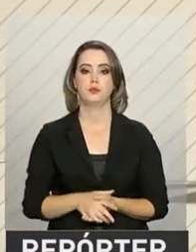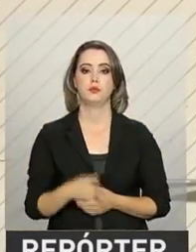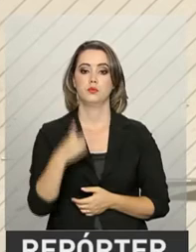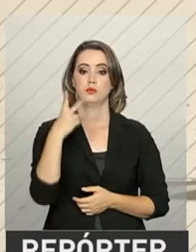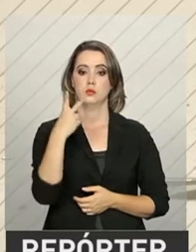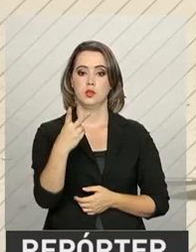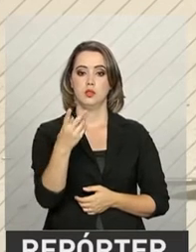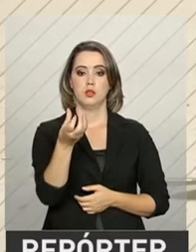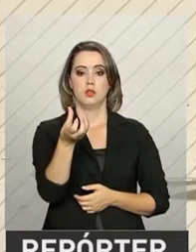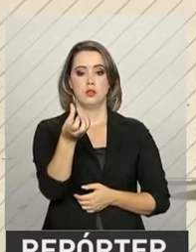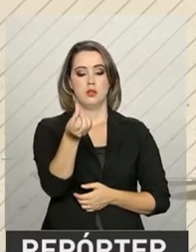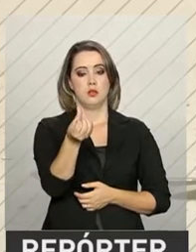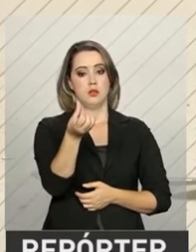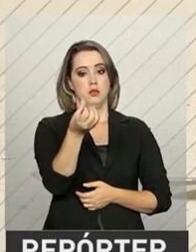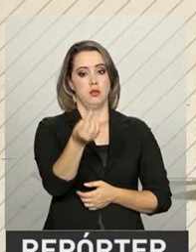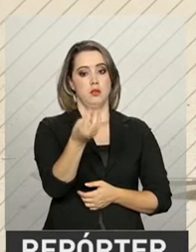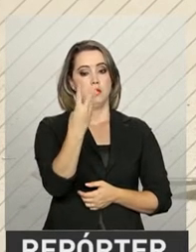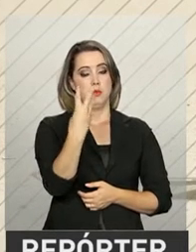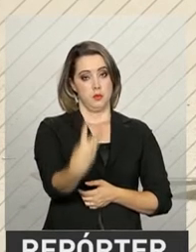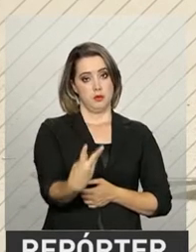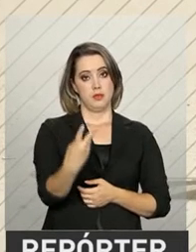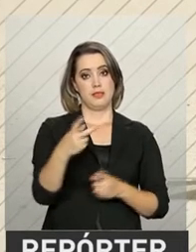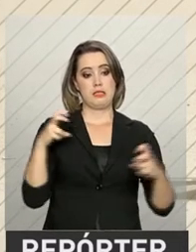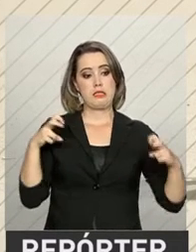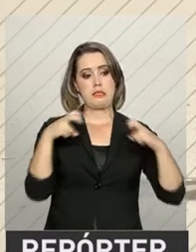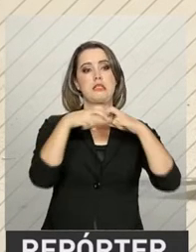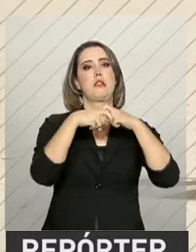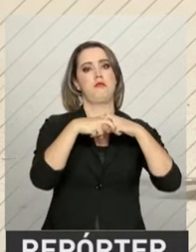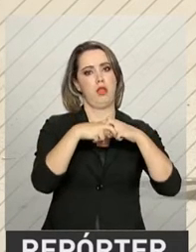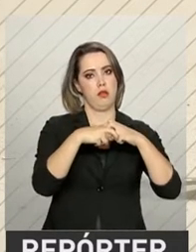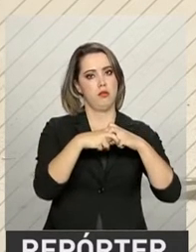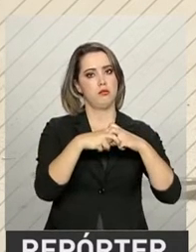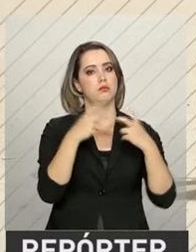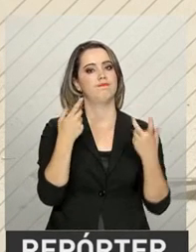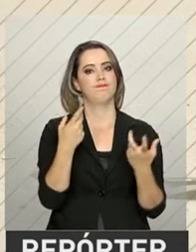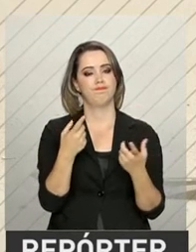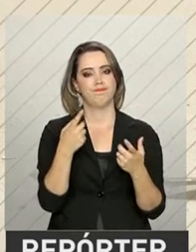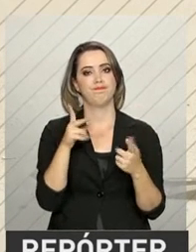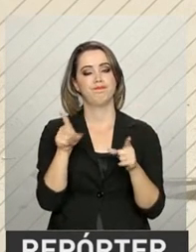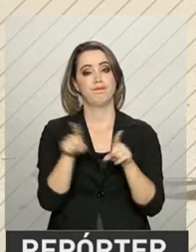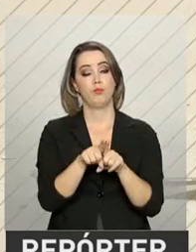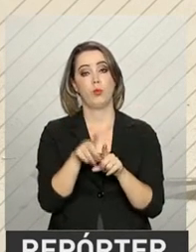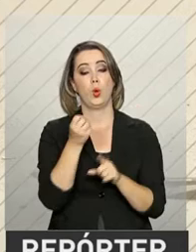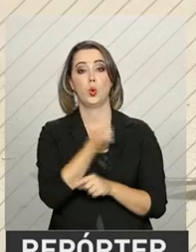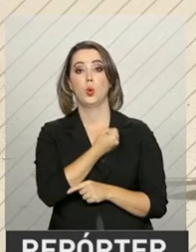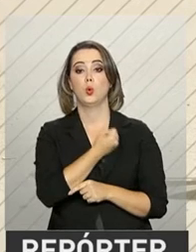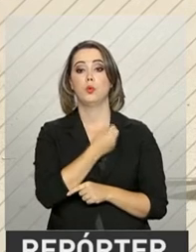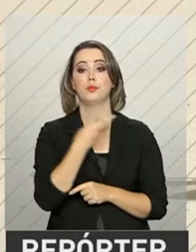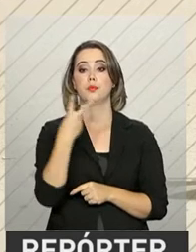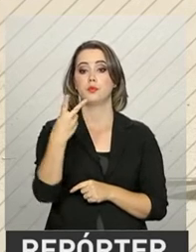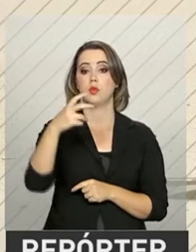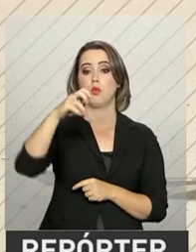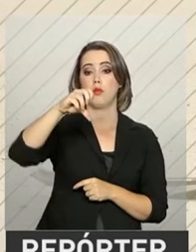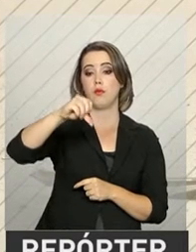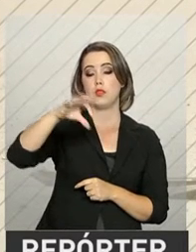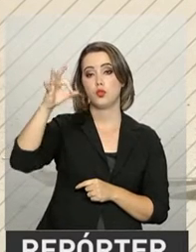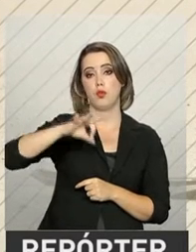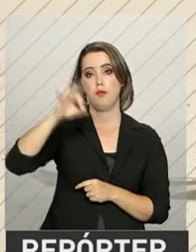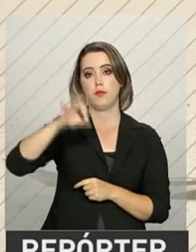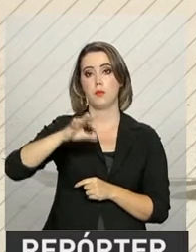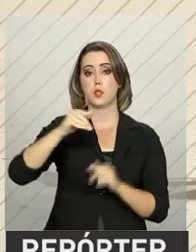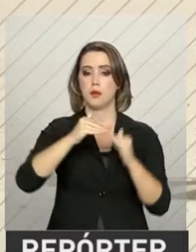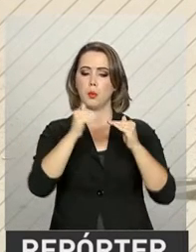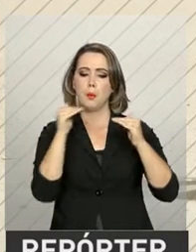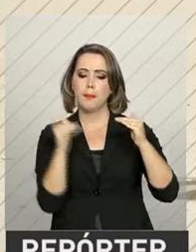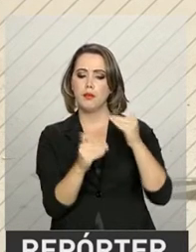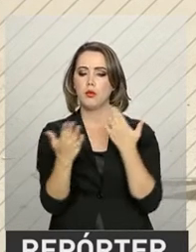2663 acidentes graves foram registrados em rodovias federais número 29 por cento menor que o